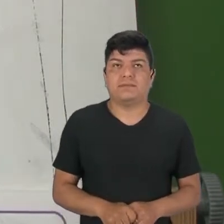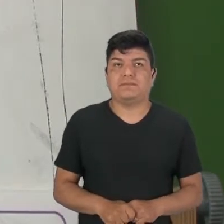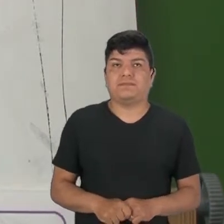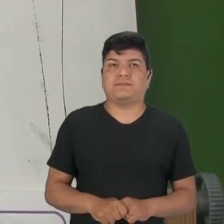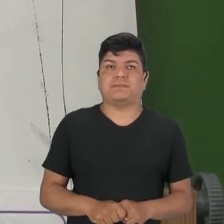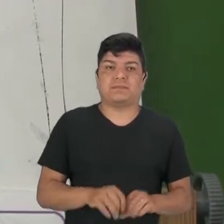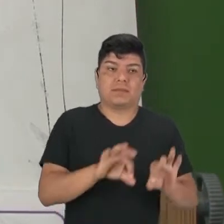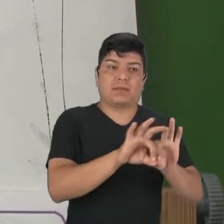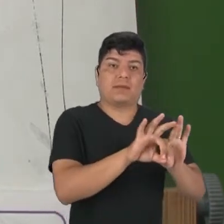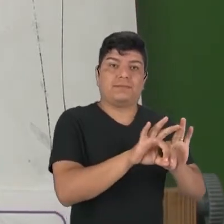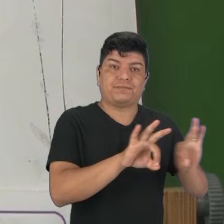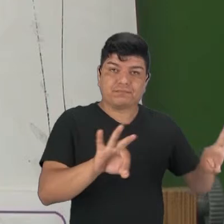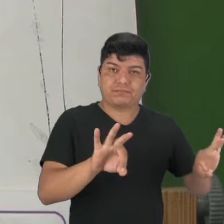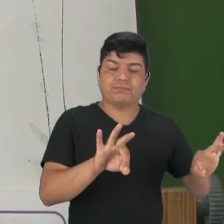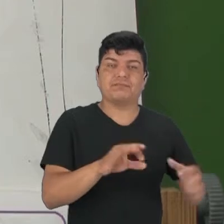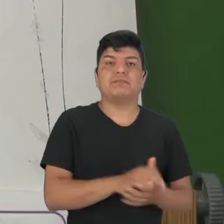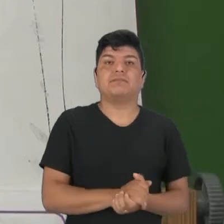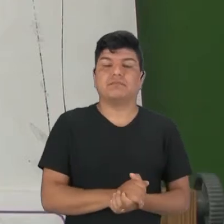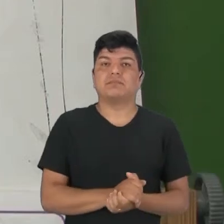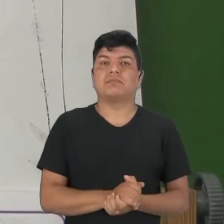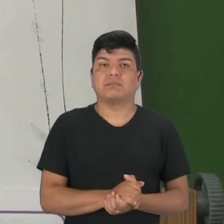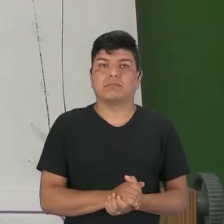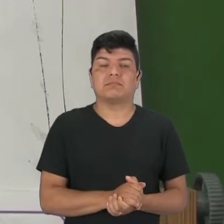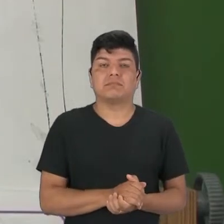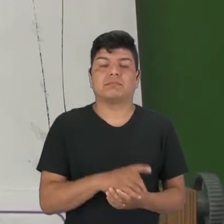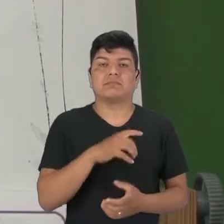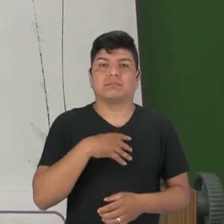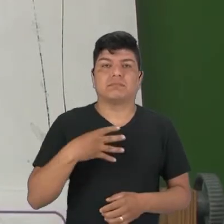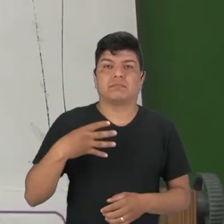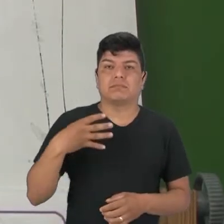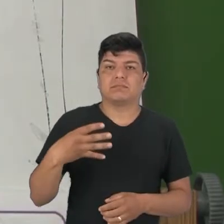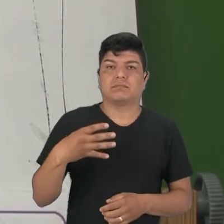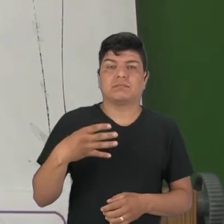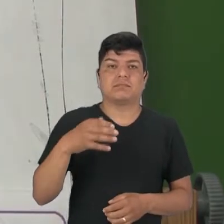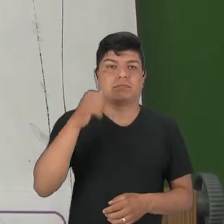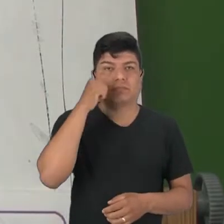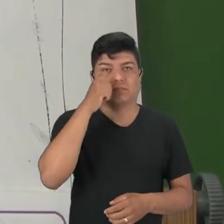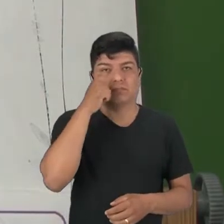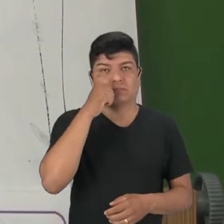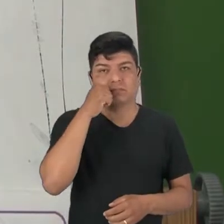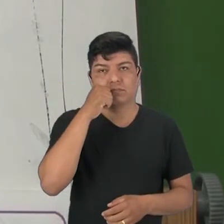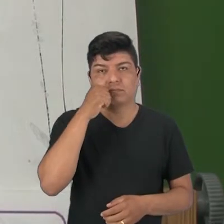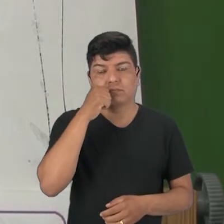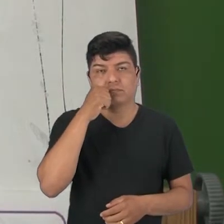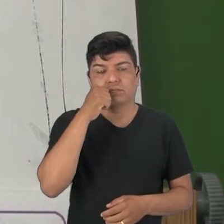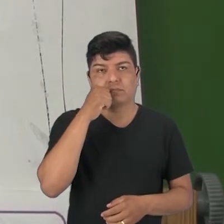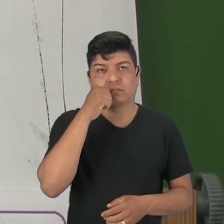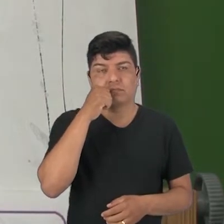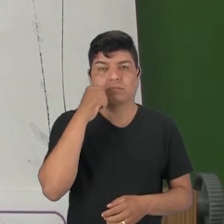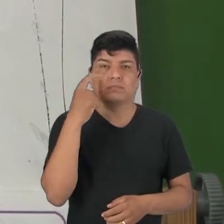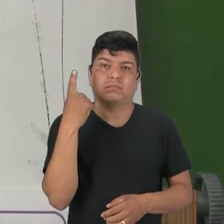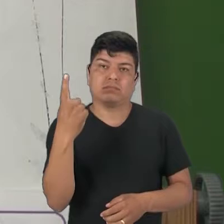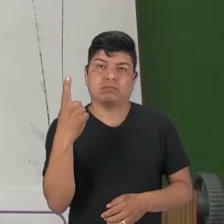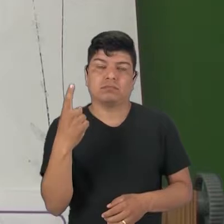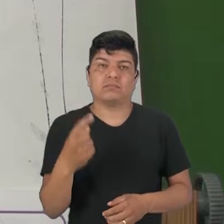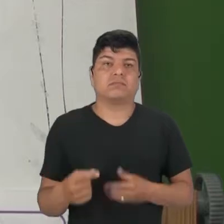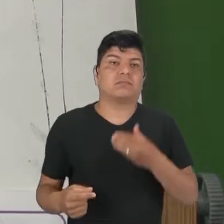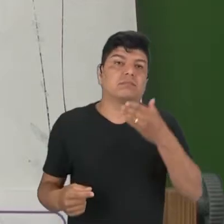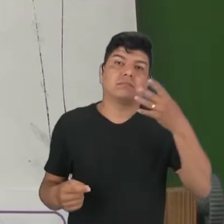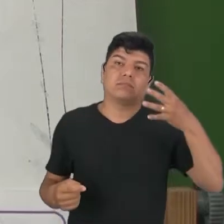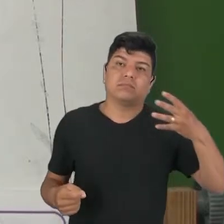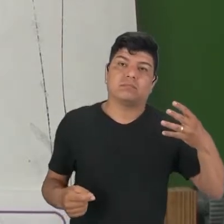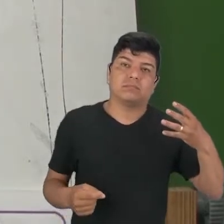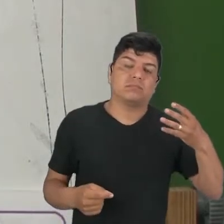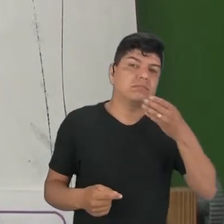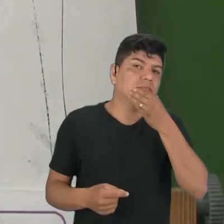Agora, enroladinho de salsicha, diz que tem 4 meninos e uma menina prefere enroladinho de salsicha. Então,